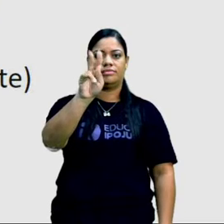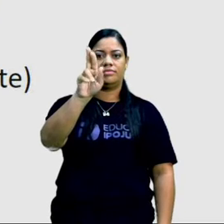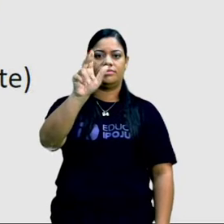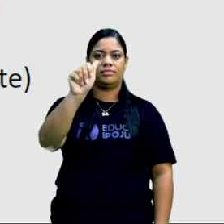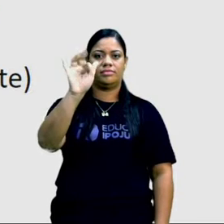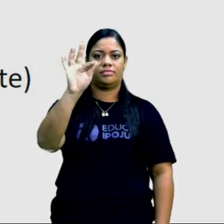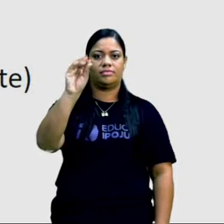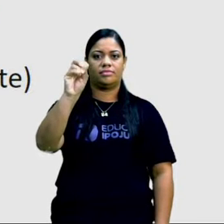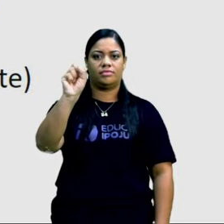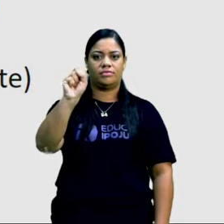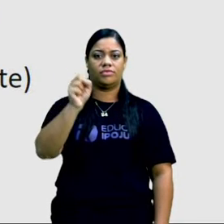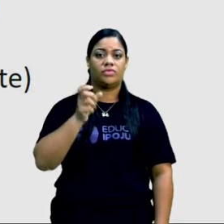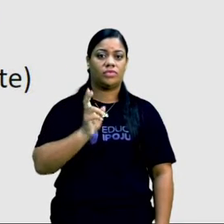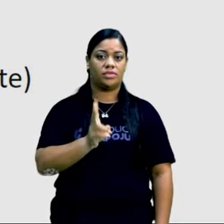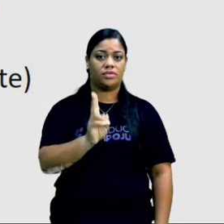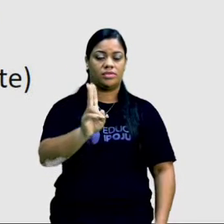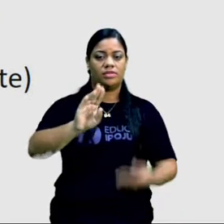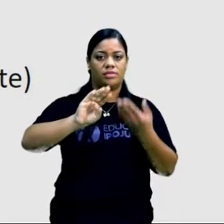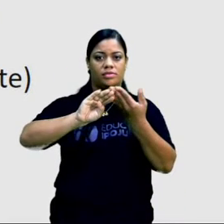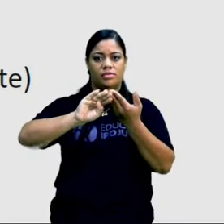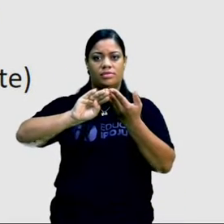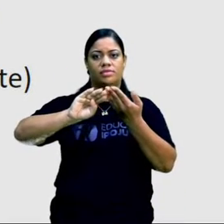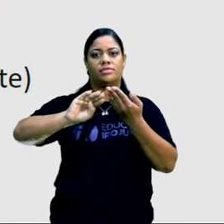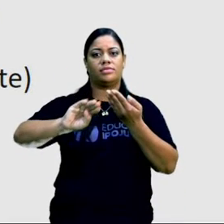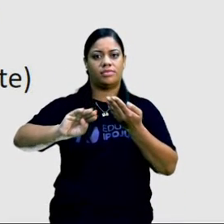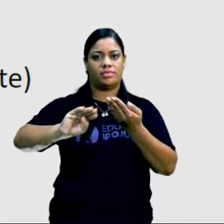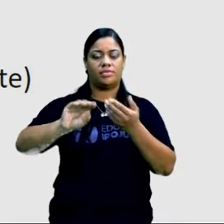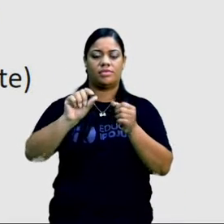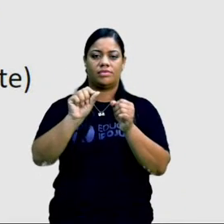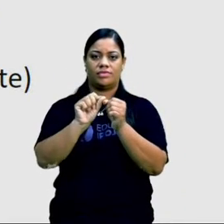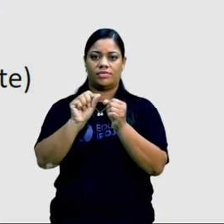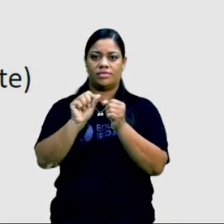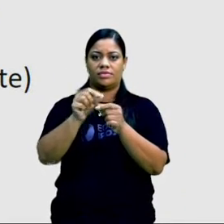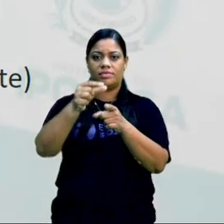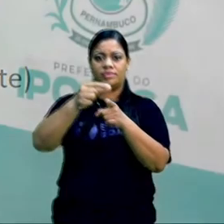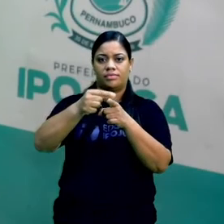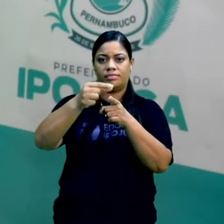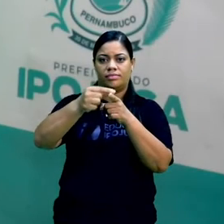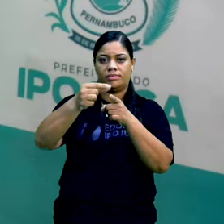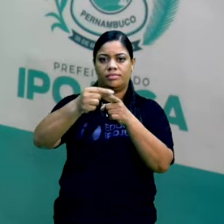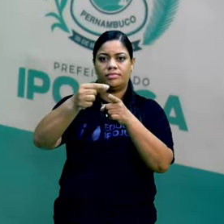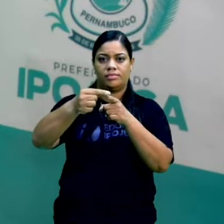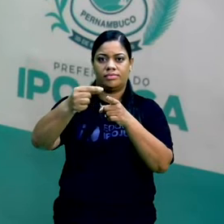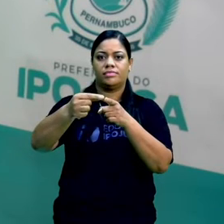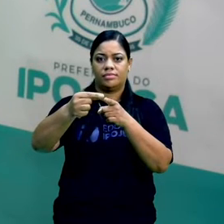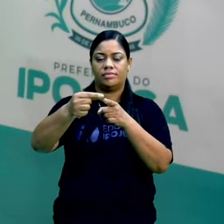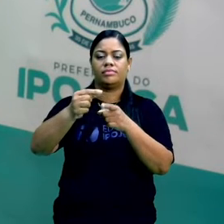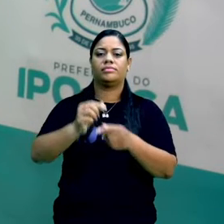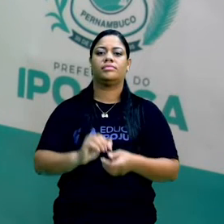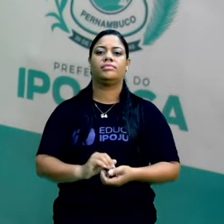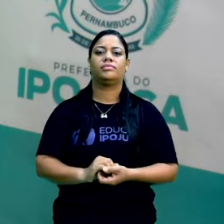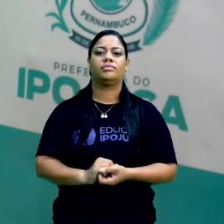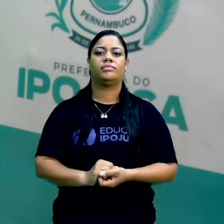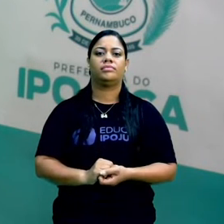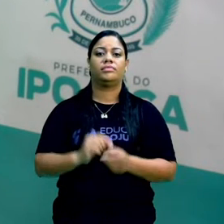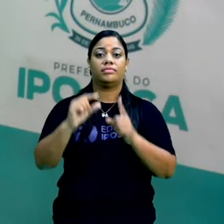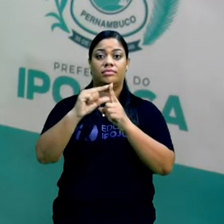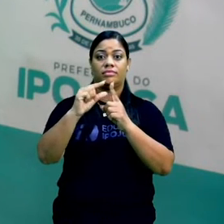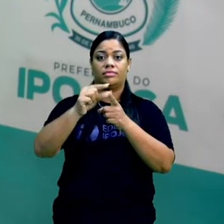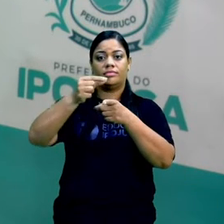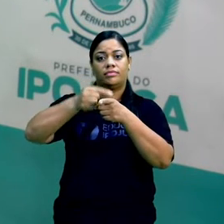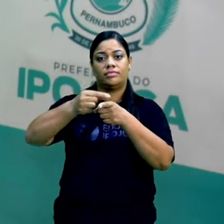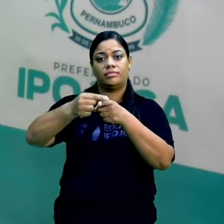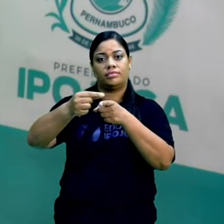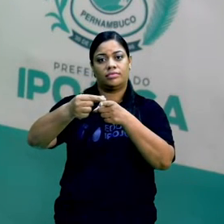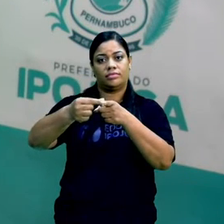sempre são separados quando nós iremos fazer separação de sílabas de palavras. Tá? Separe sílabas